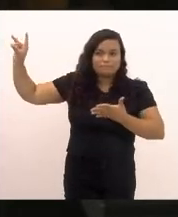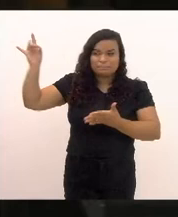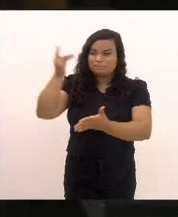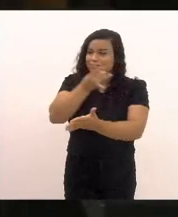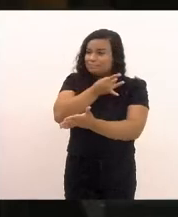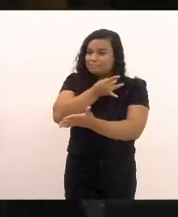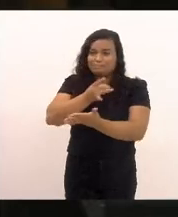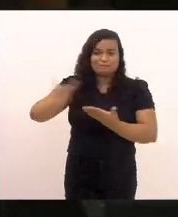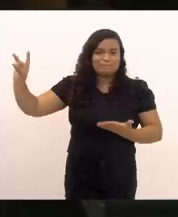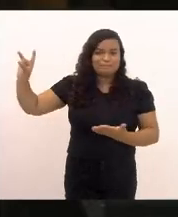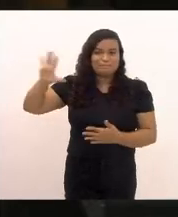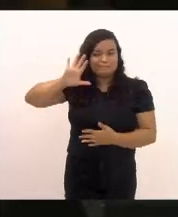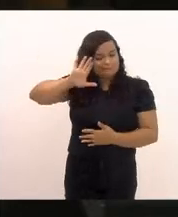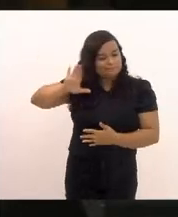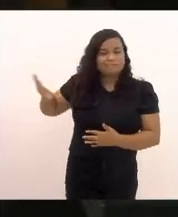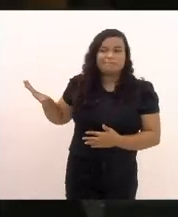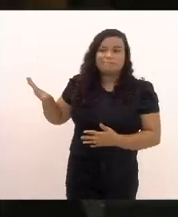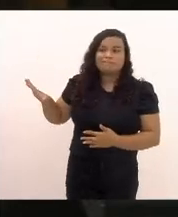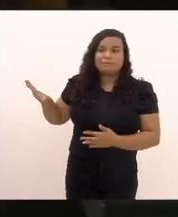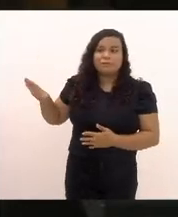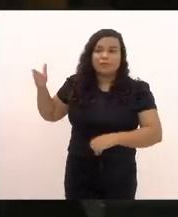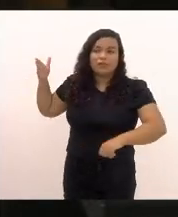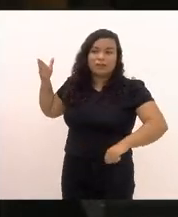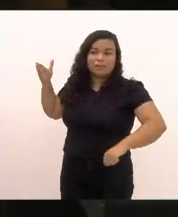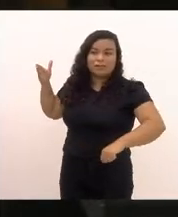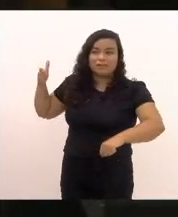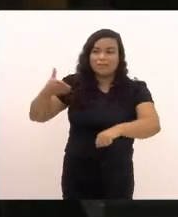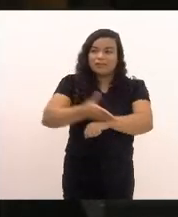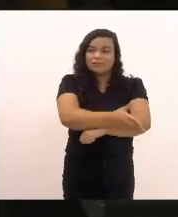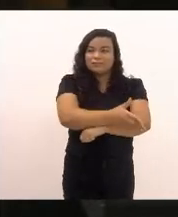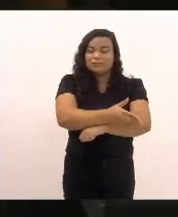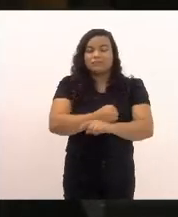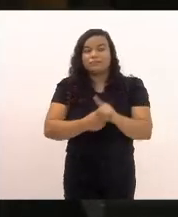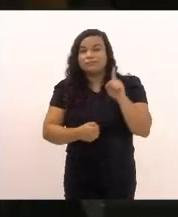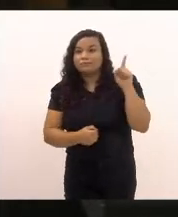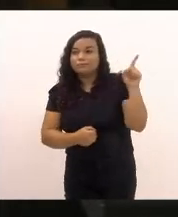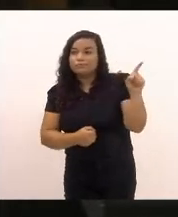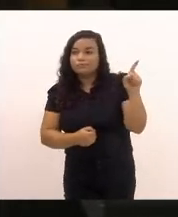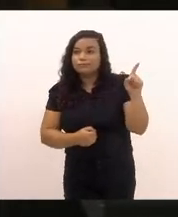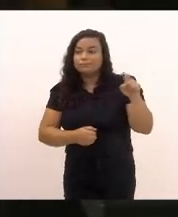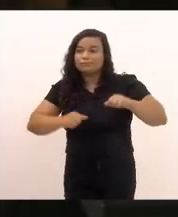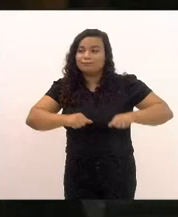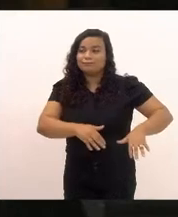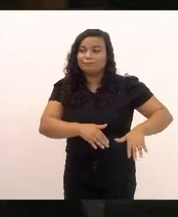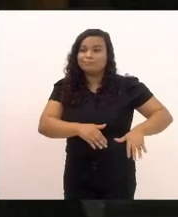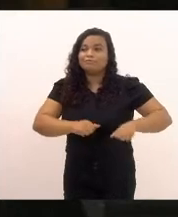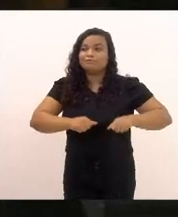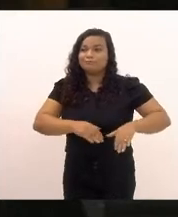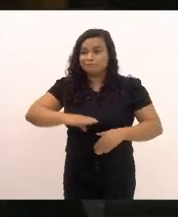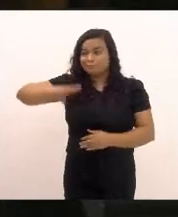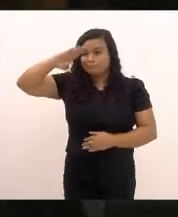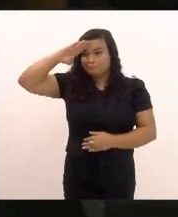repudiar a invasão do exército russo